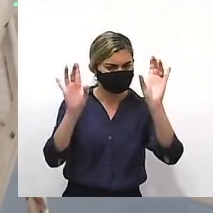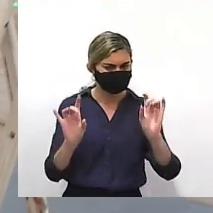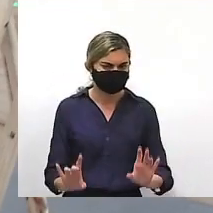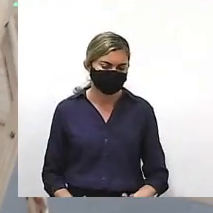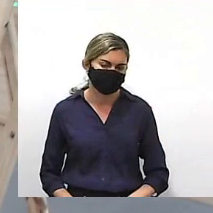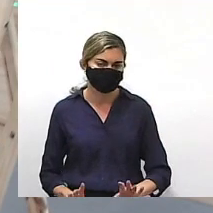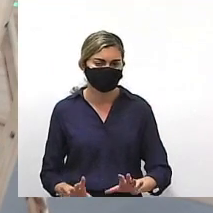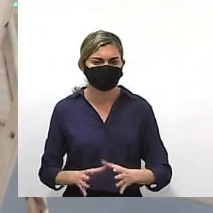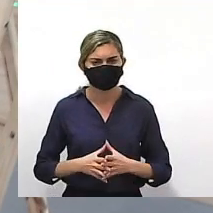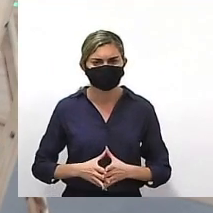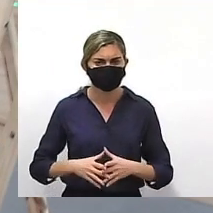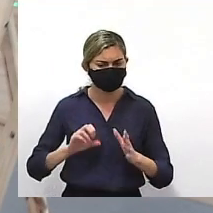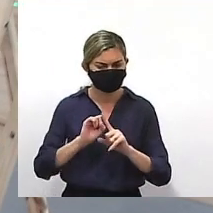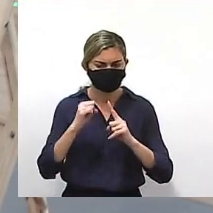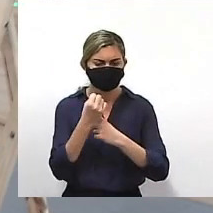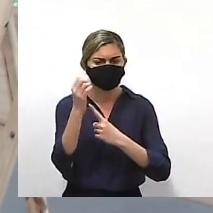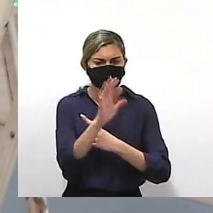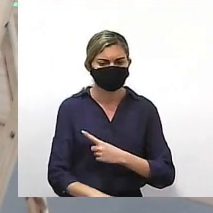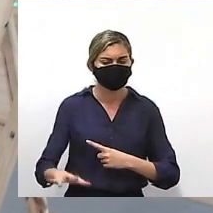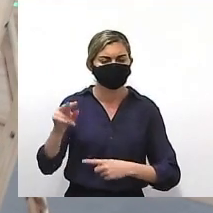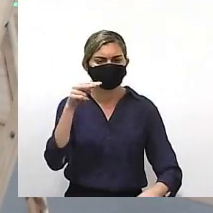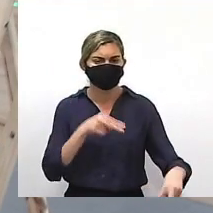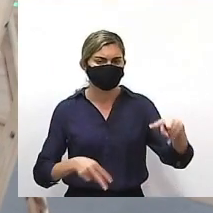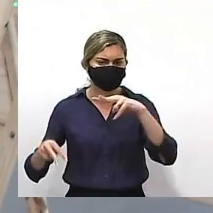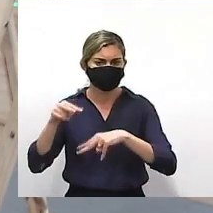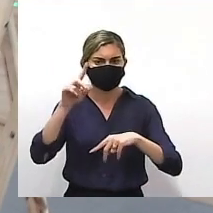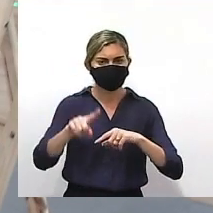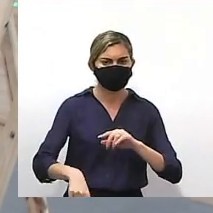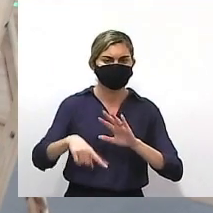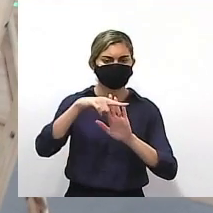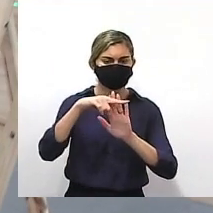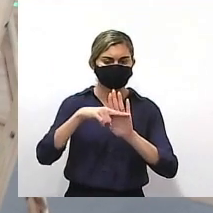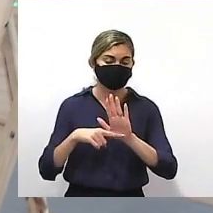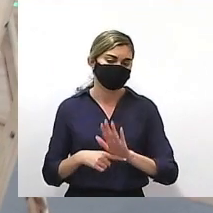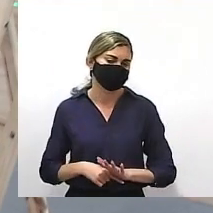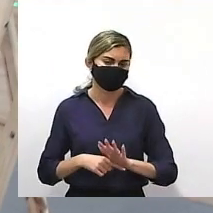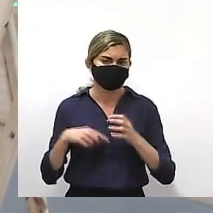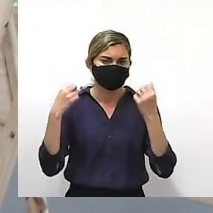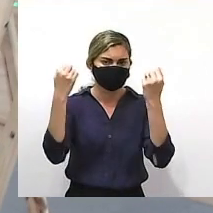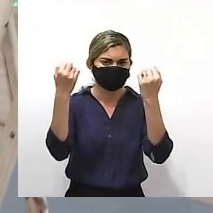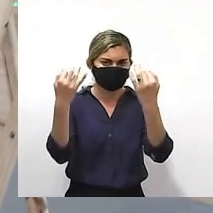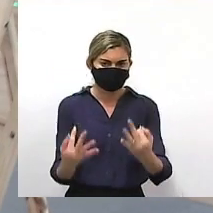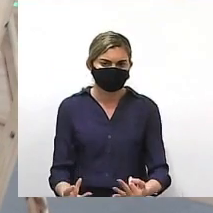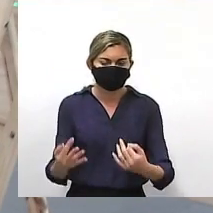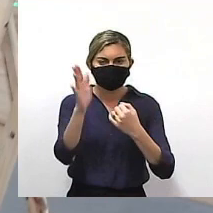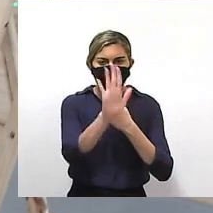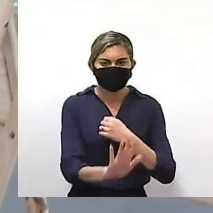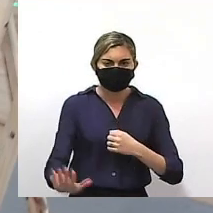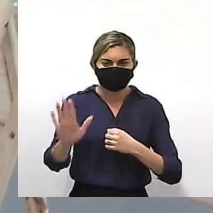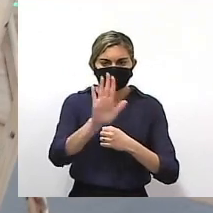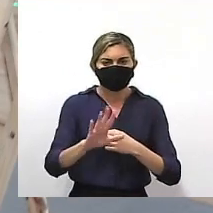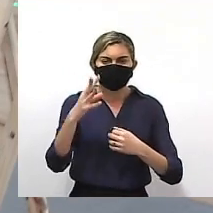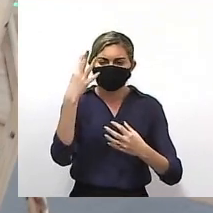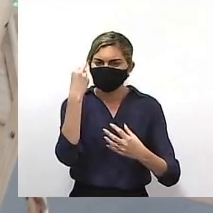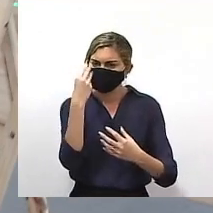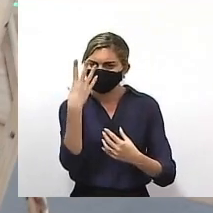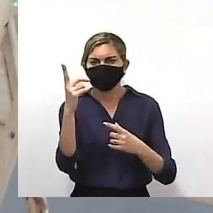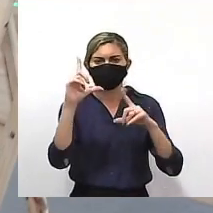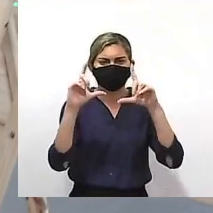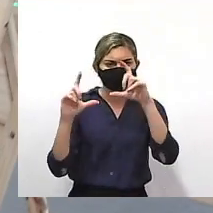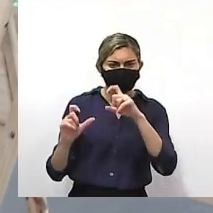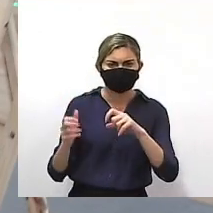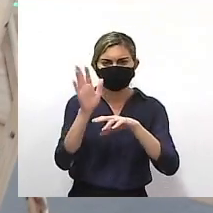especial. Sociologia do Olhar é um programa que vai tratar da imagem, da fotografia,